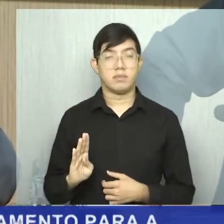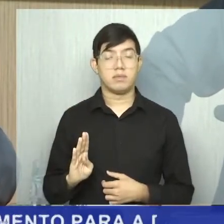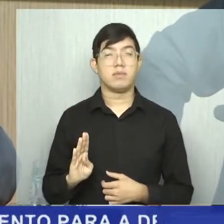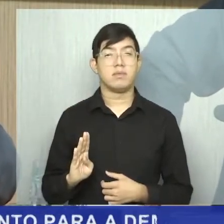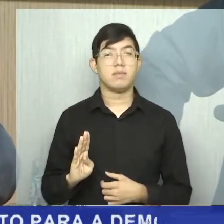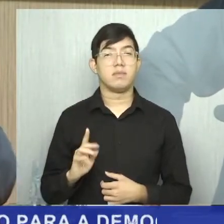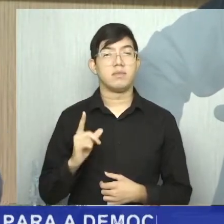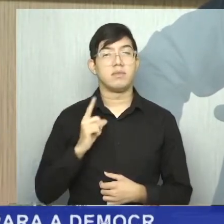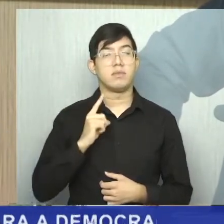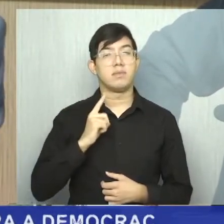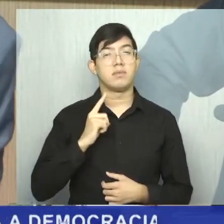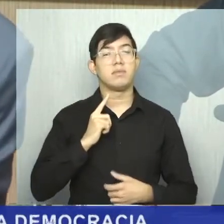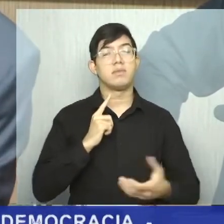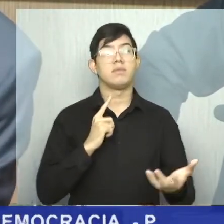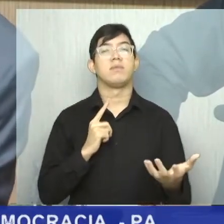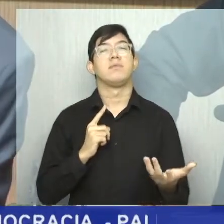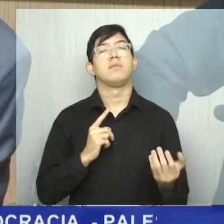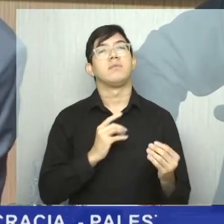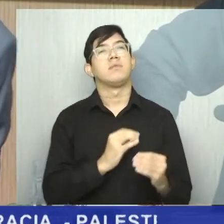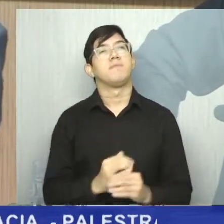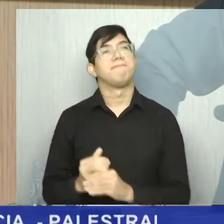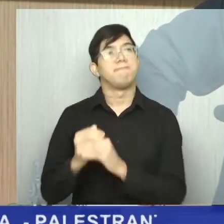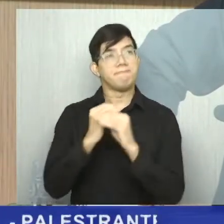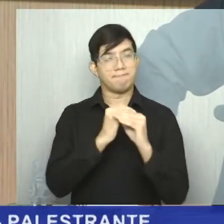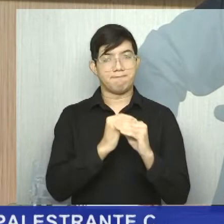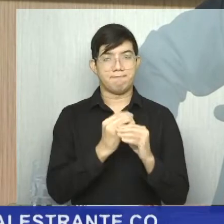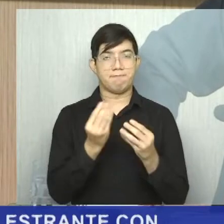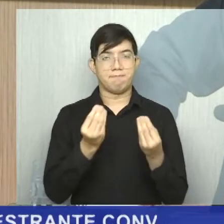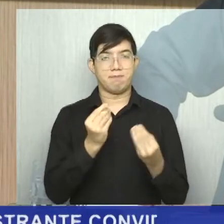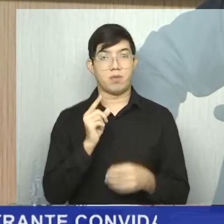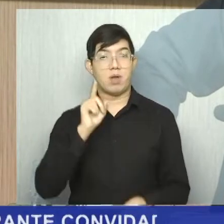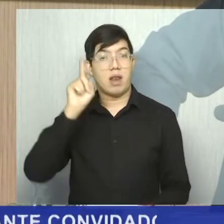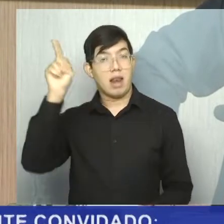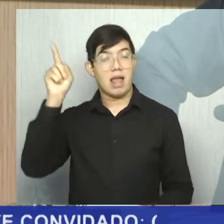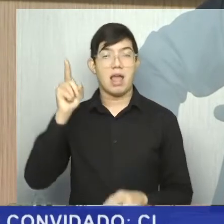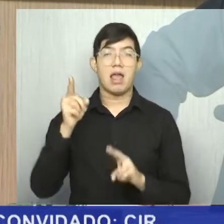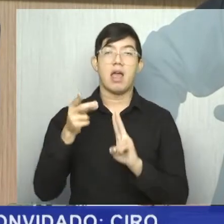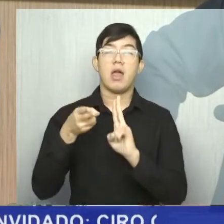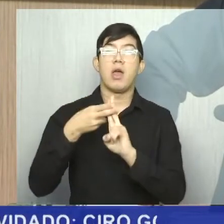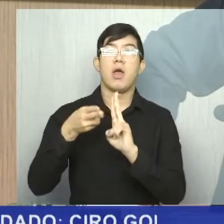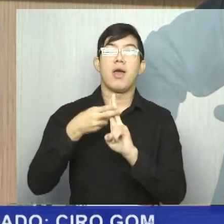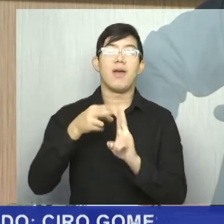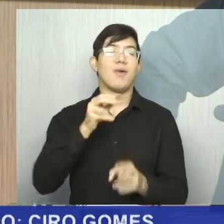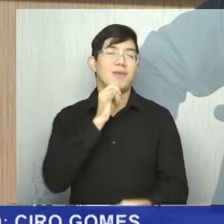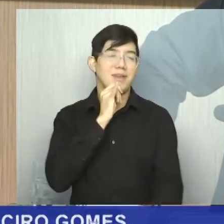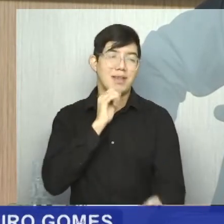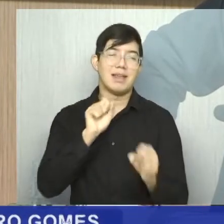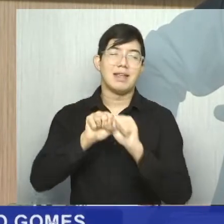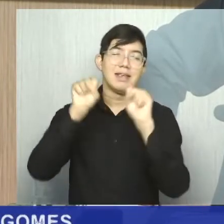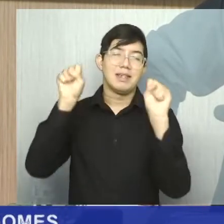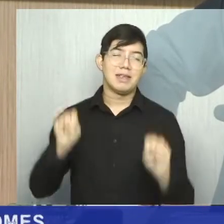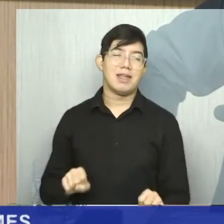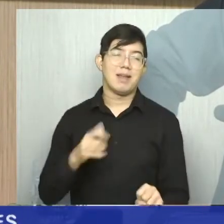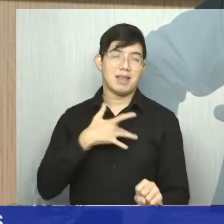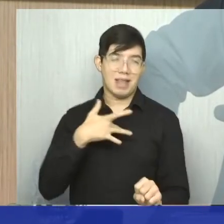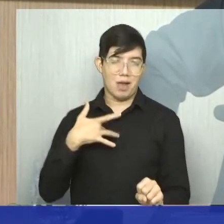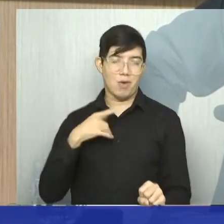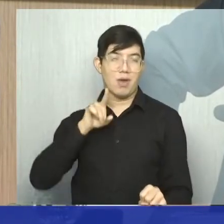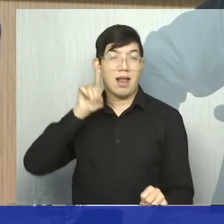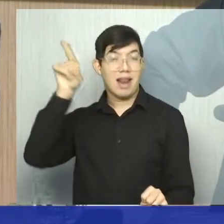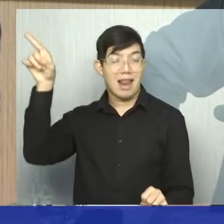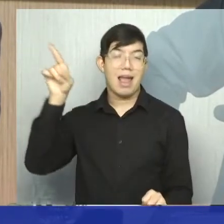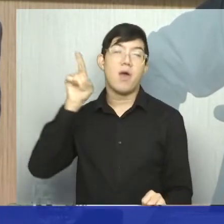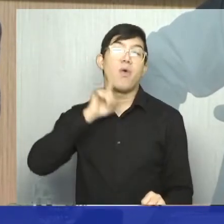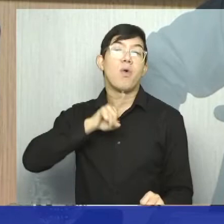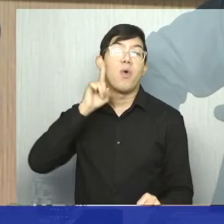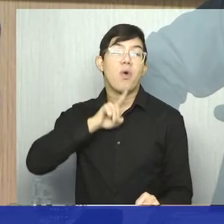globalizados. Então, se você pegar o sistema de saúde inglês, o que ele está gastando por uma prótese, por um Tilenol, por um